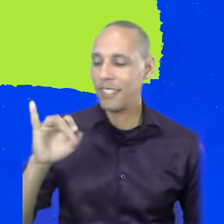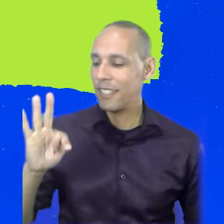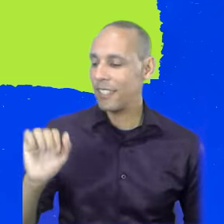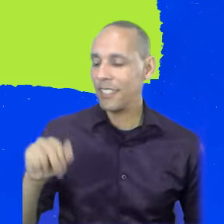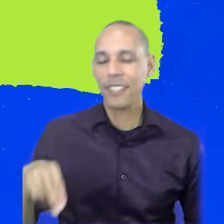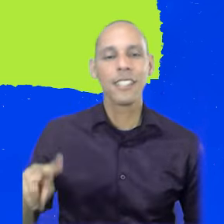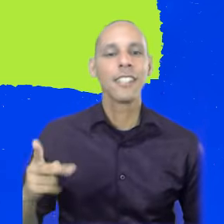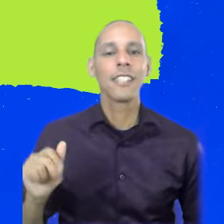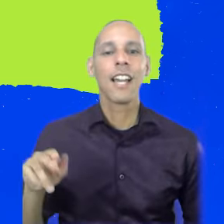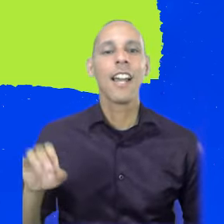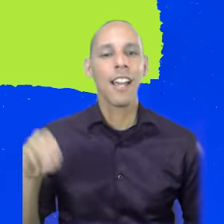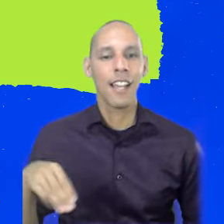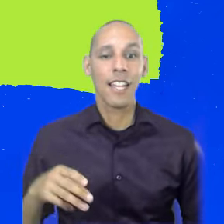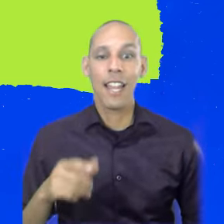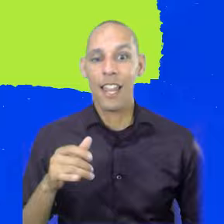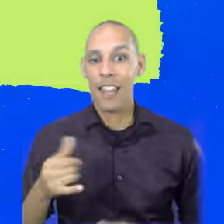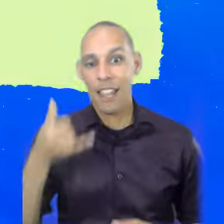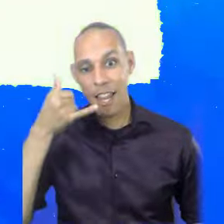13-3208-0036.